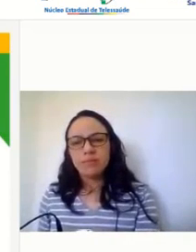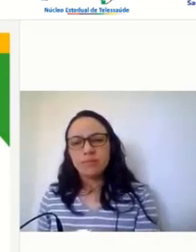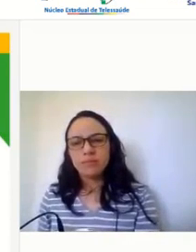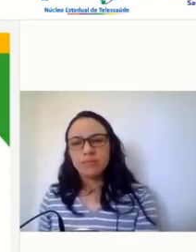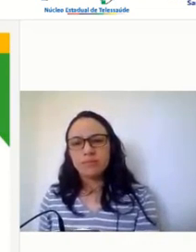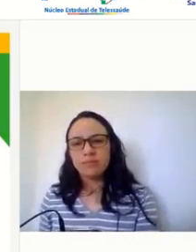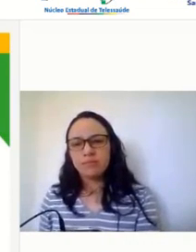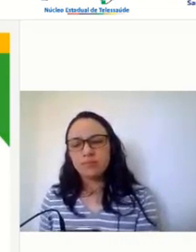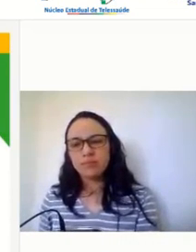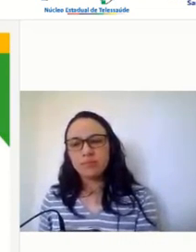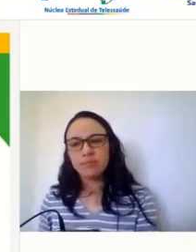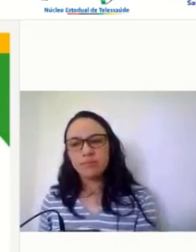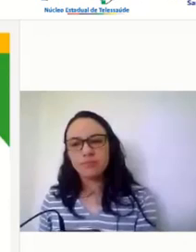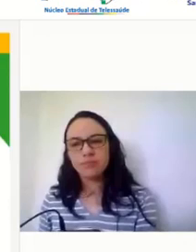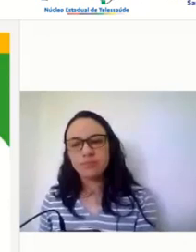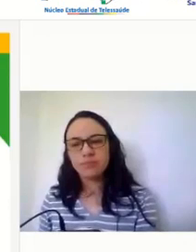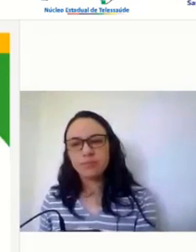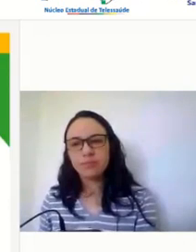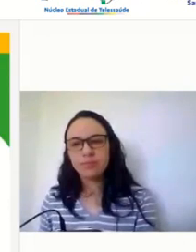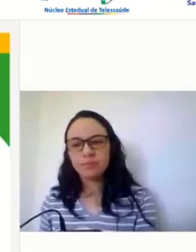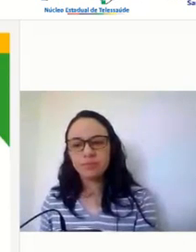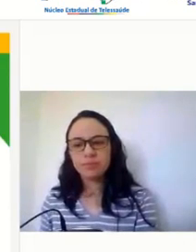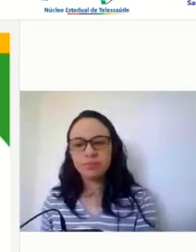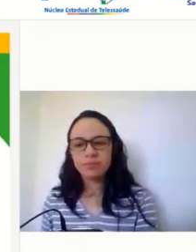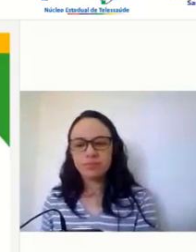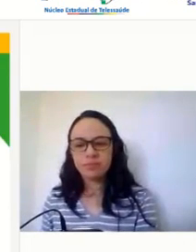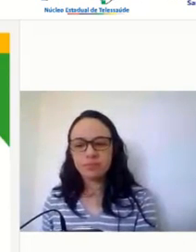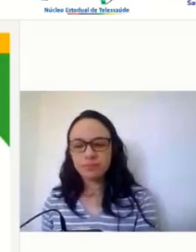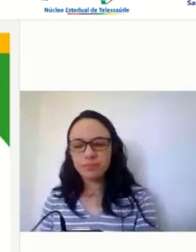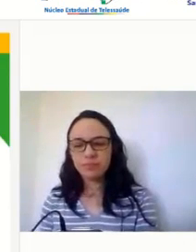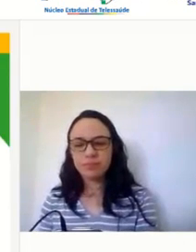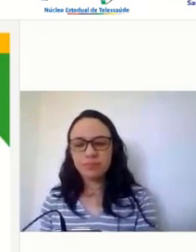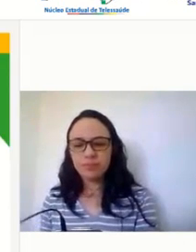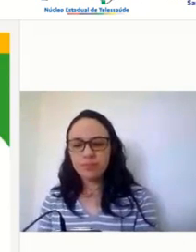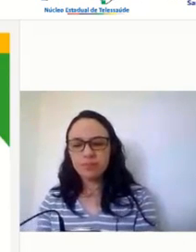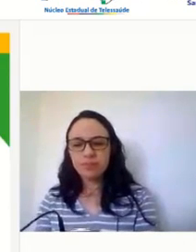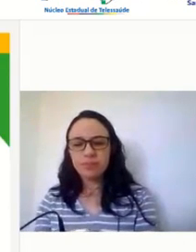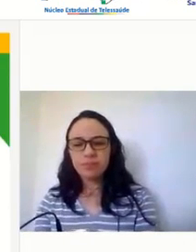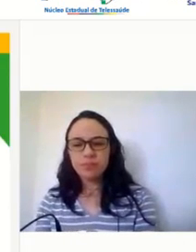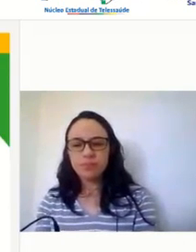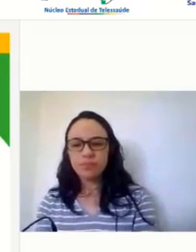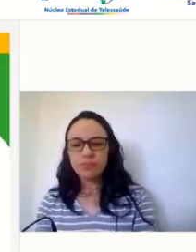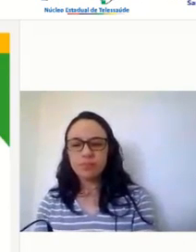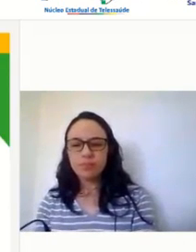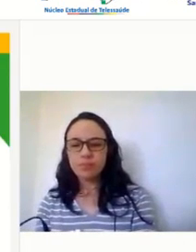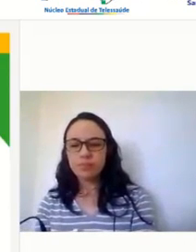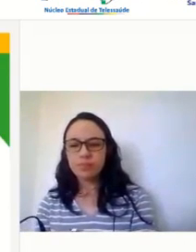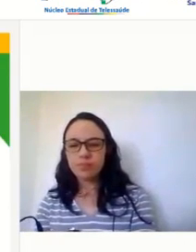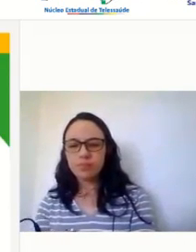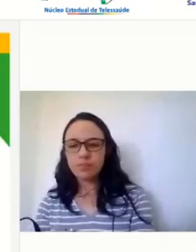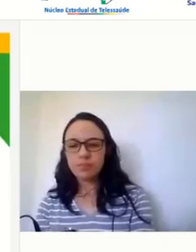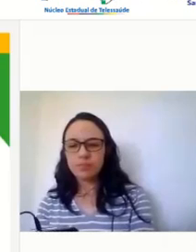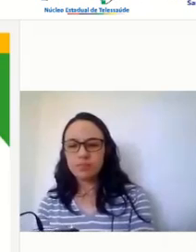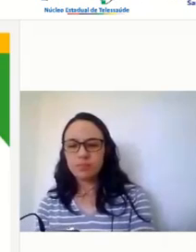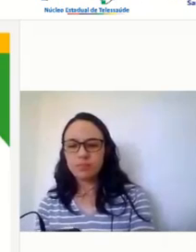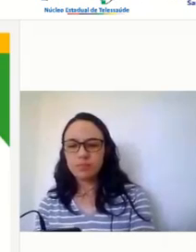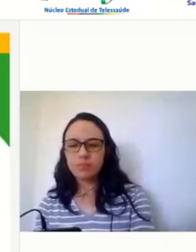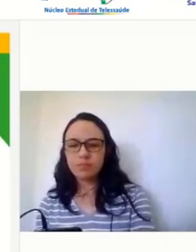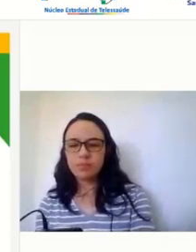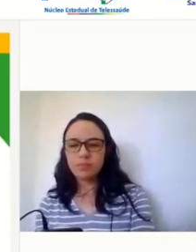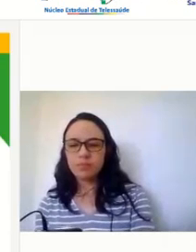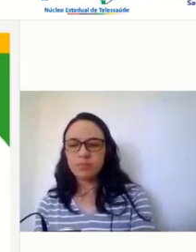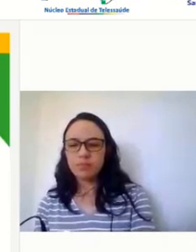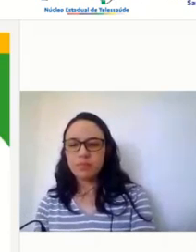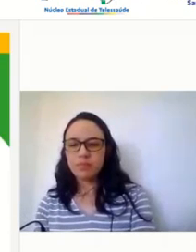nesse enfrentamento então o primeiro nós temos que praticar as nossas atividades dentro do hospital